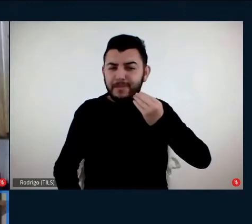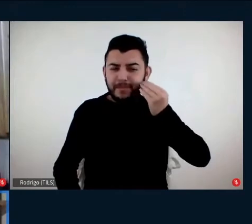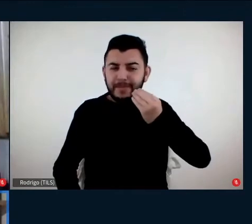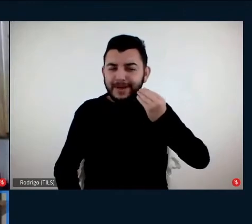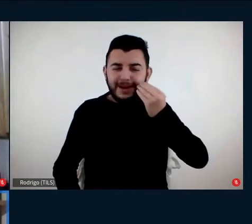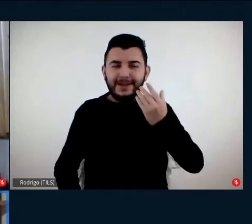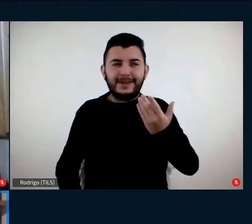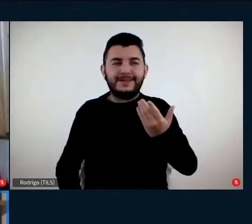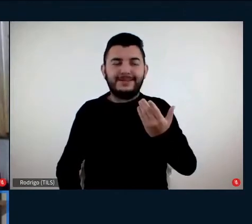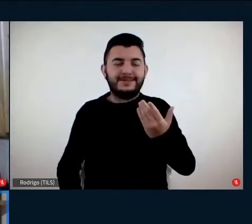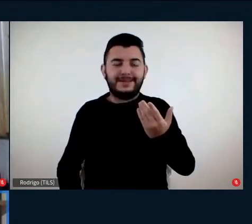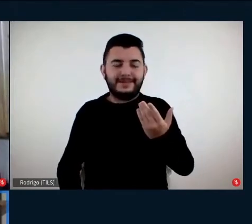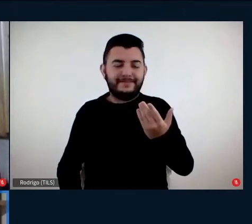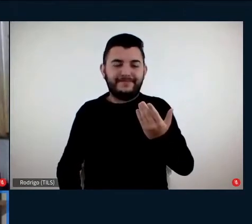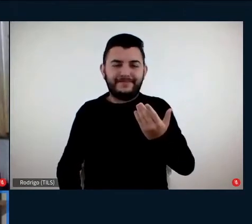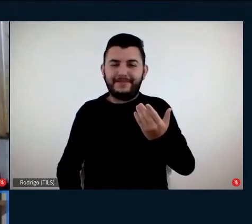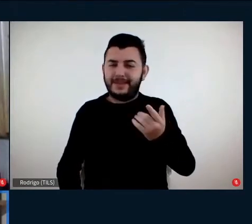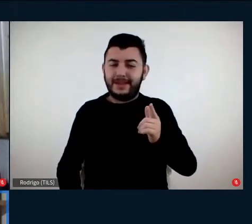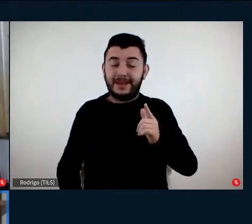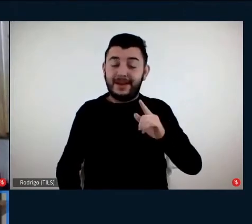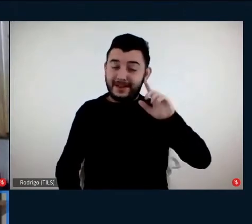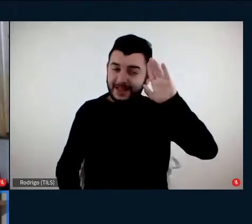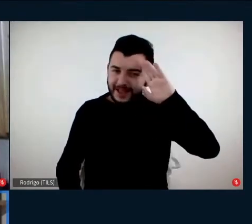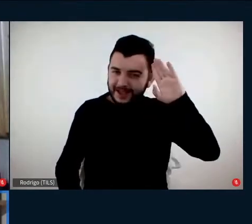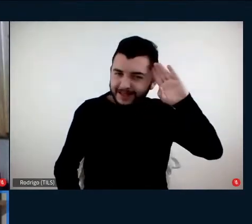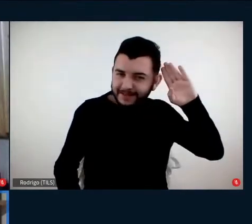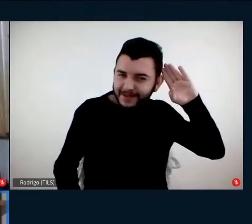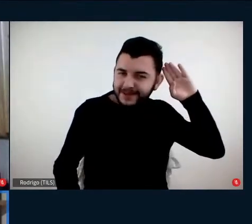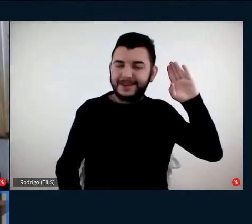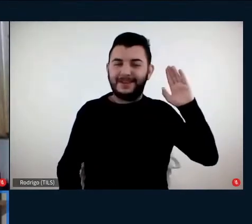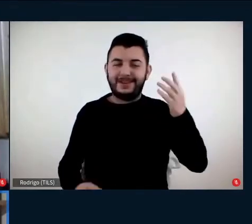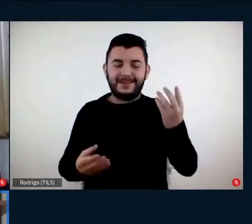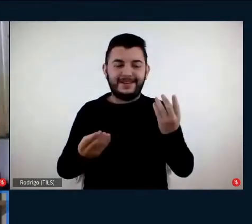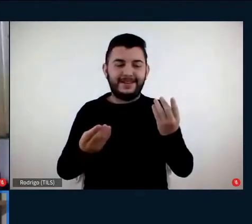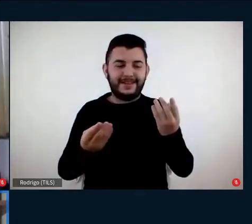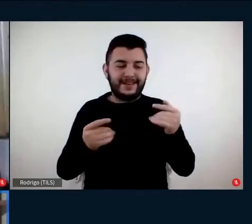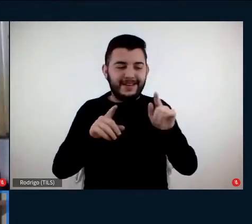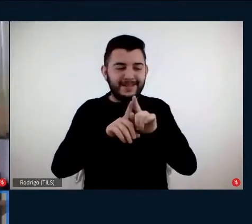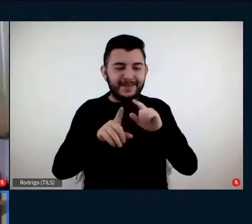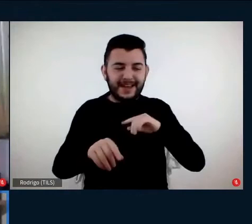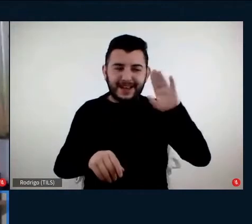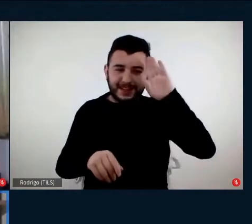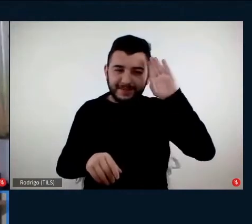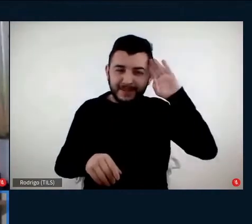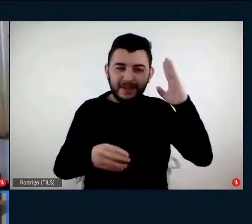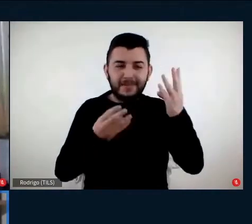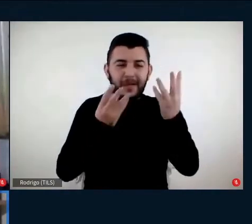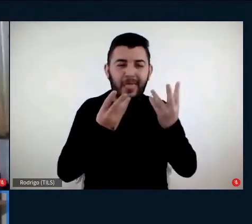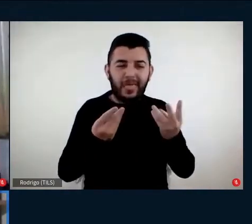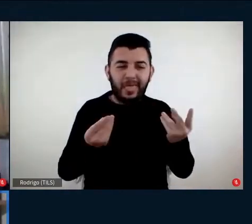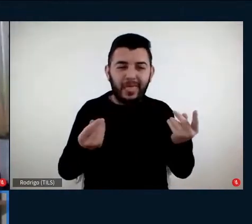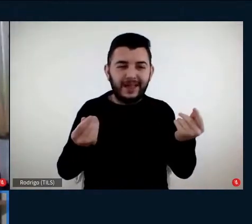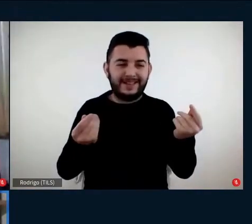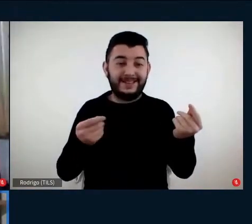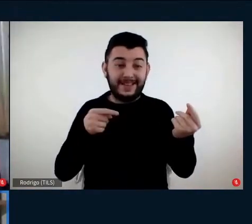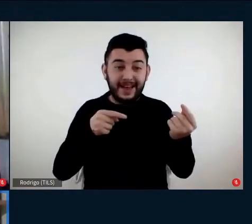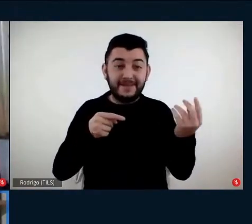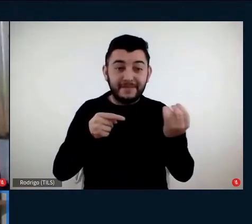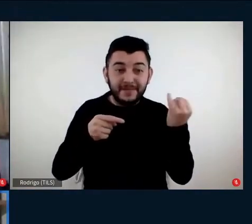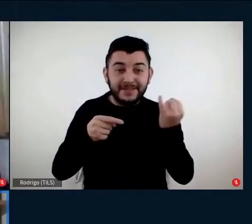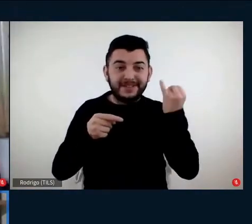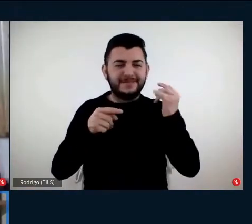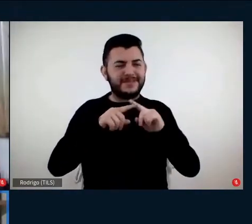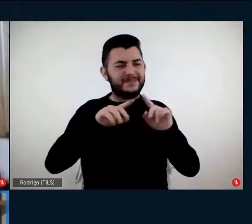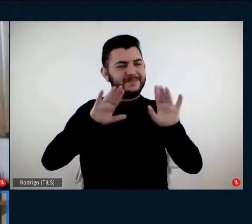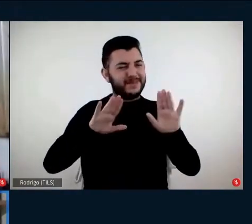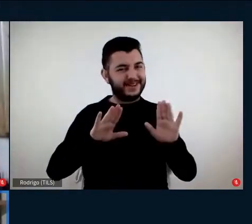invadir, né, o mundo acadêmico e perder esse academicismo, que é importante, e que acabou que talvez a sua